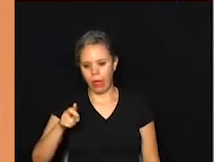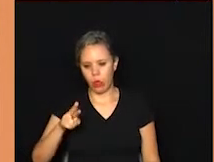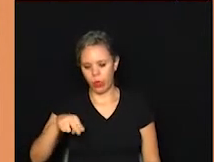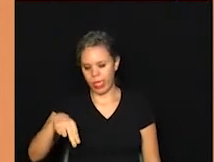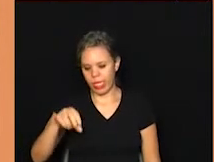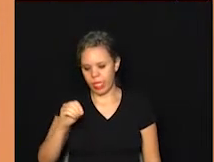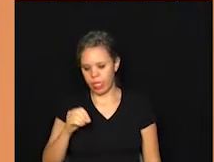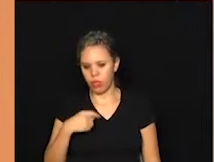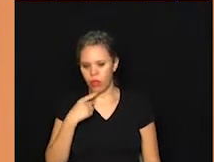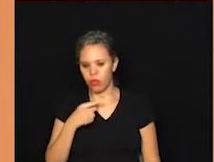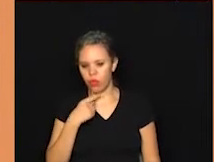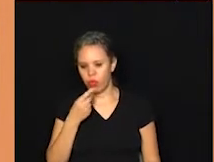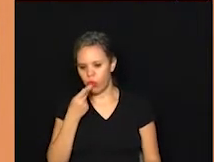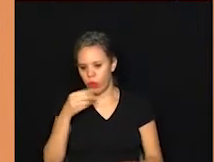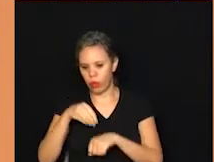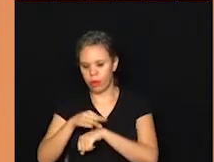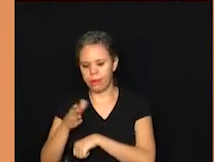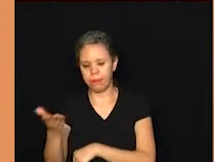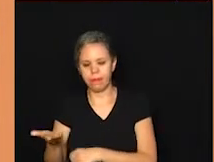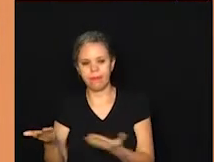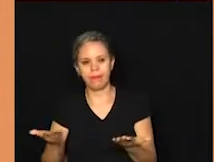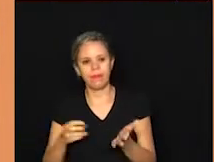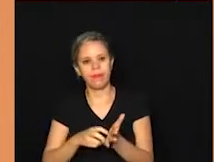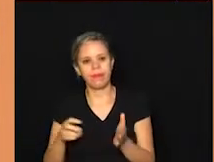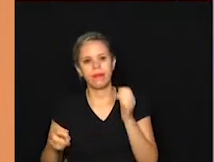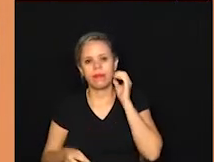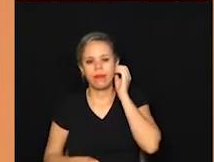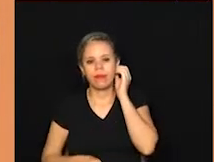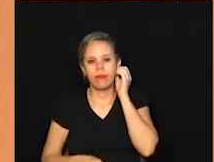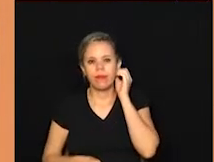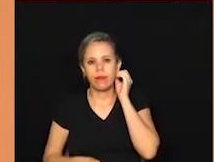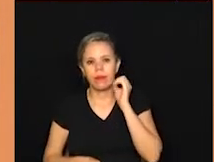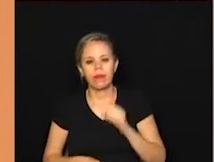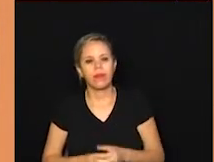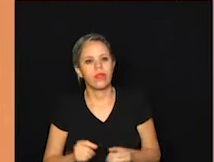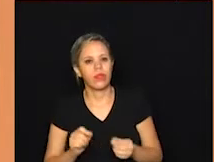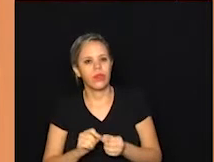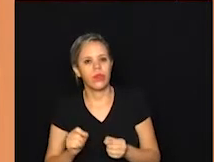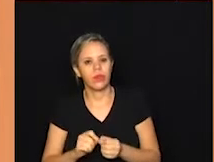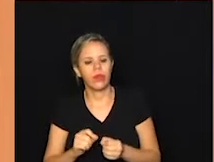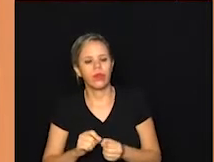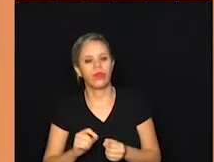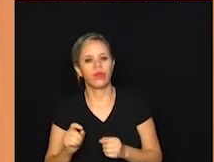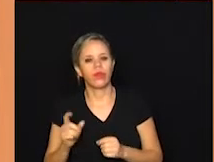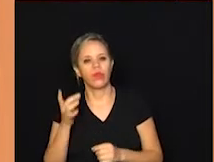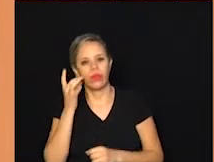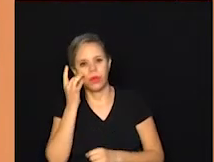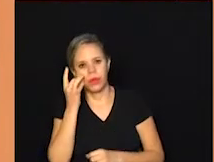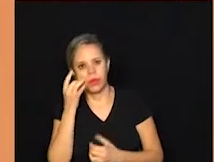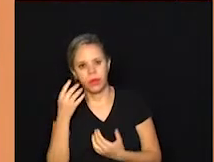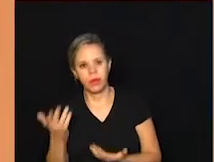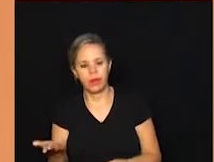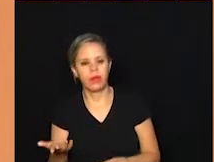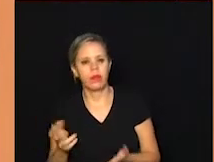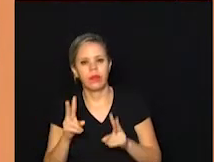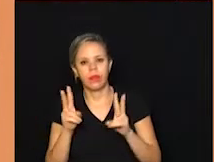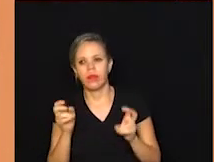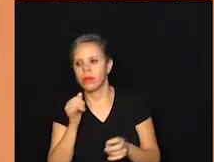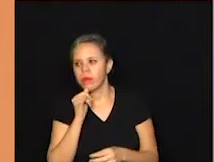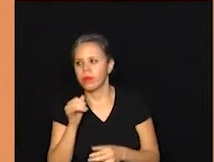que a gente até trouxe hoje de manhã quando a gente estava fazendo a nossa atividade presencial, que é sobre